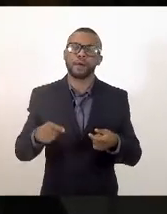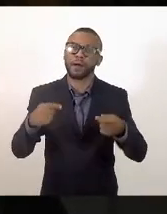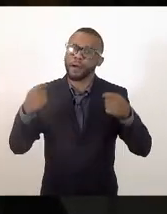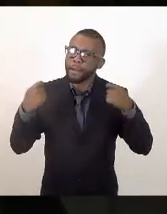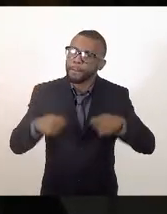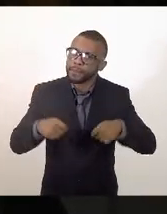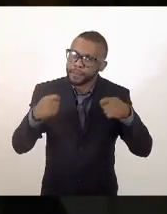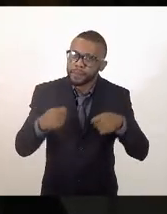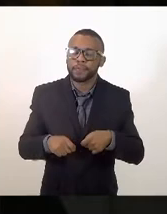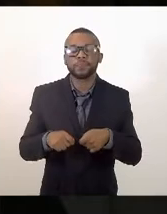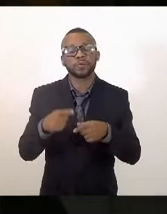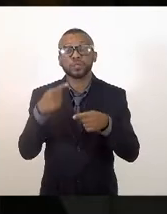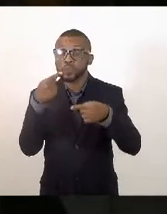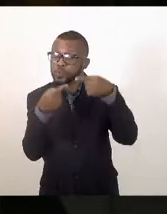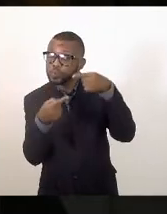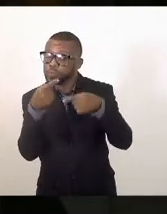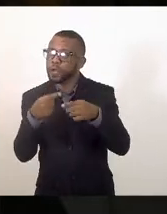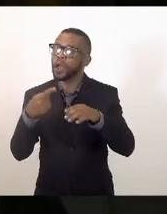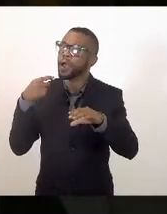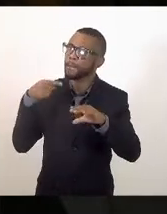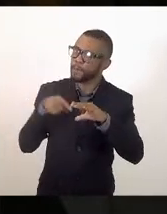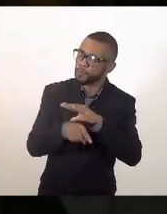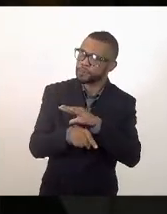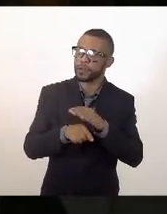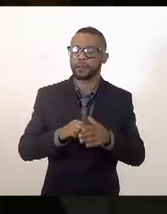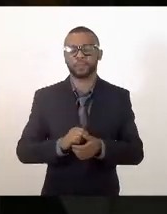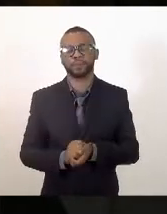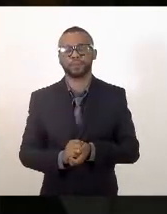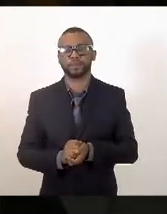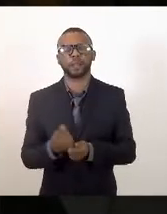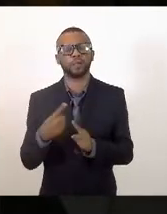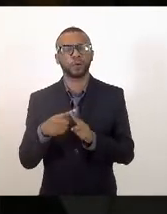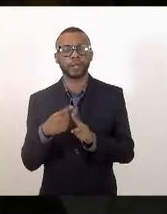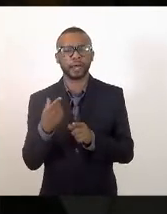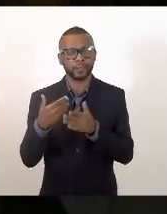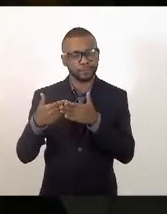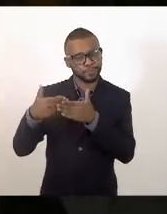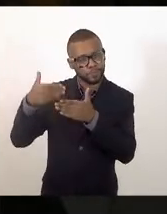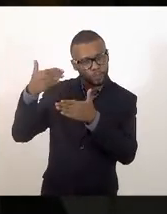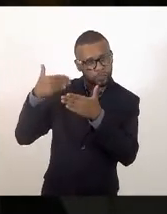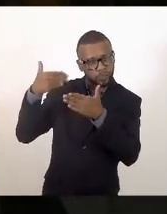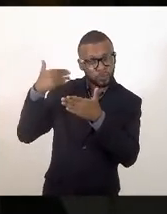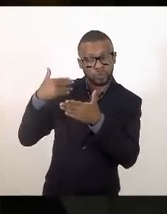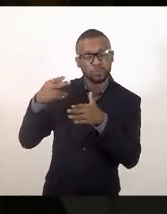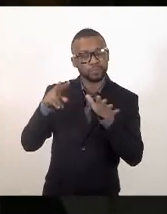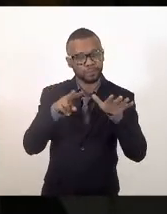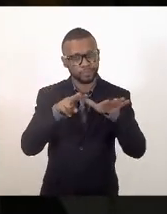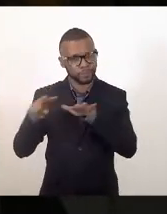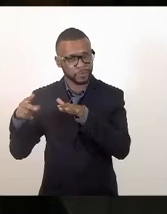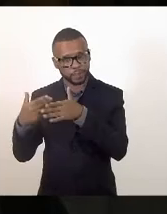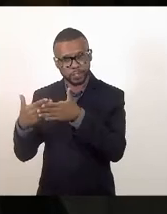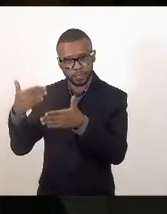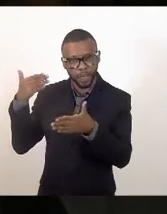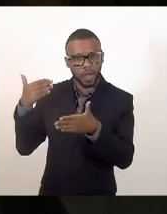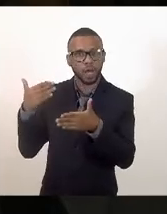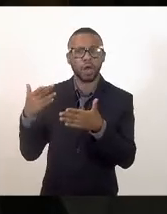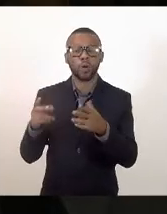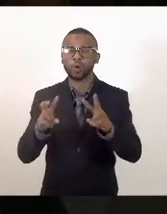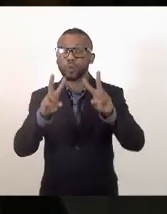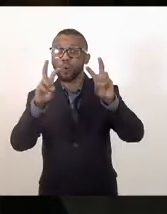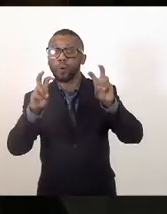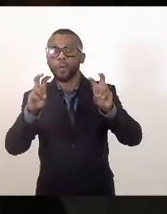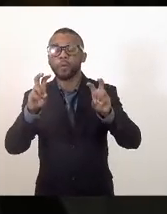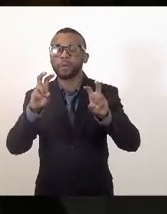é necessário aprofundá-lo. Porque nos últimos dias, deputado Eliomar, o que tomou conta da